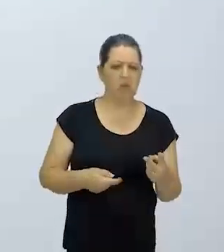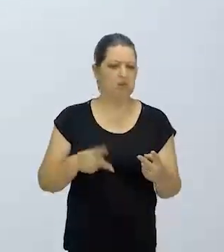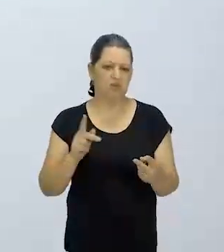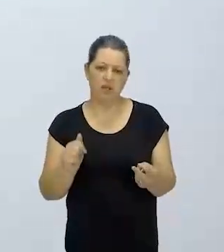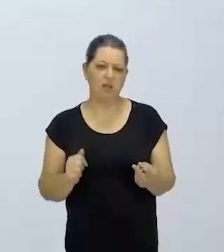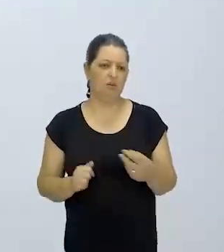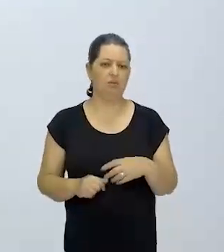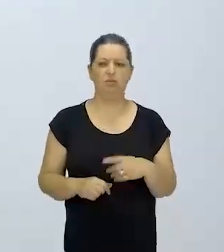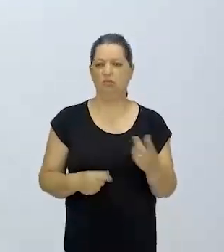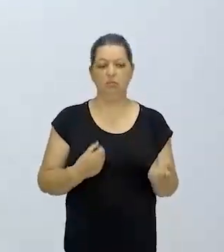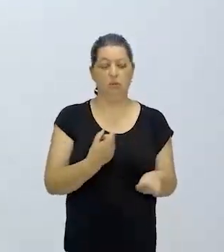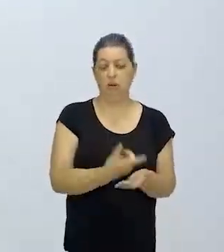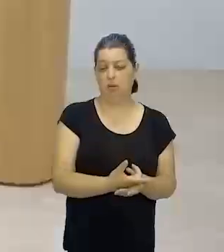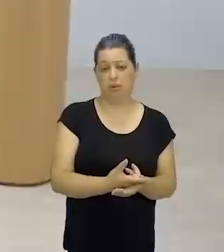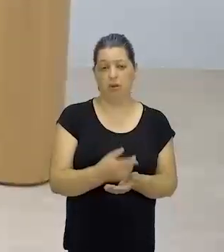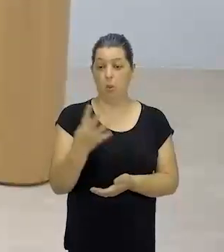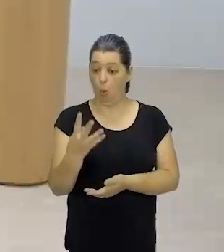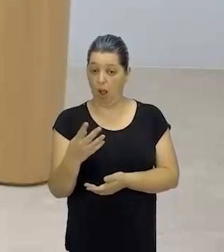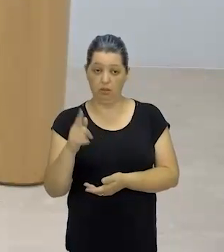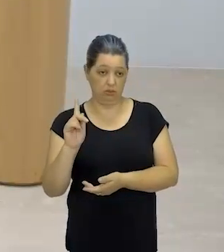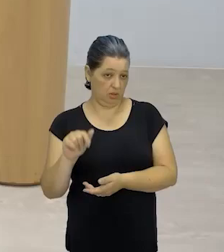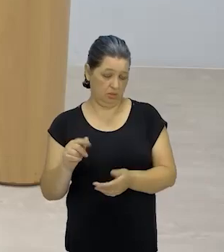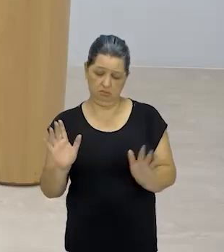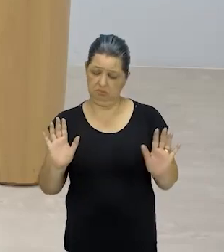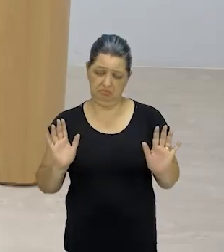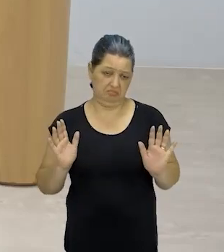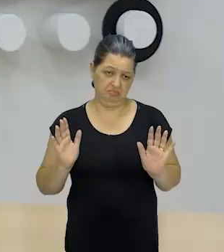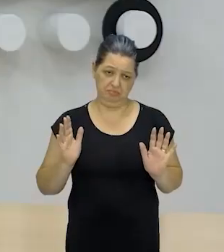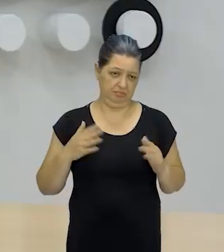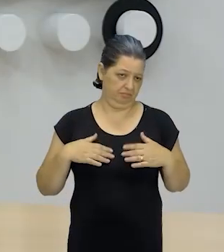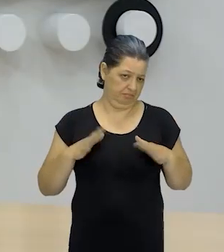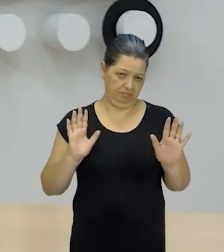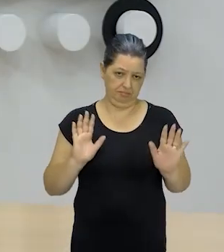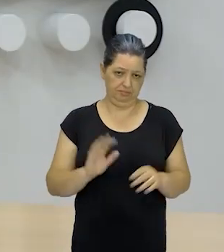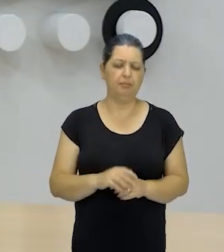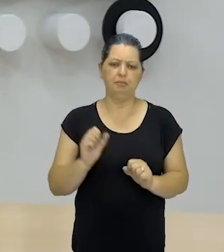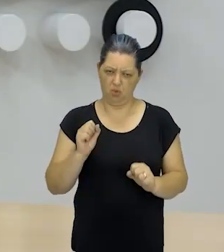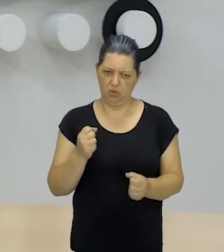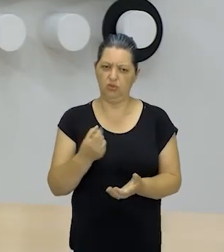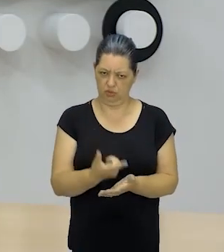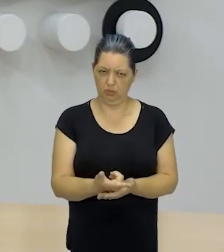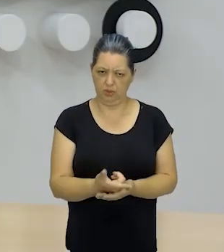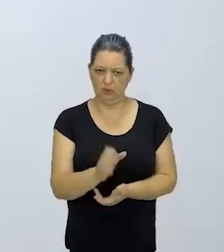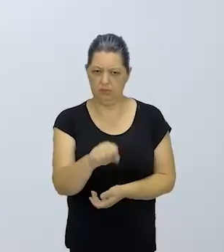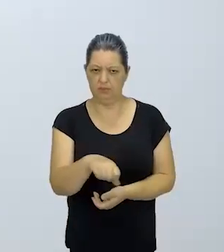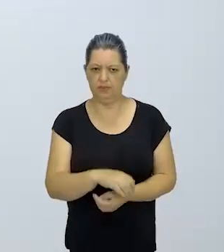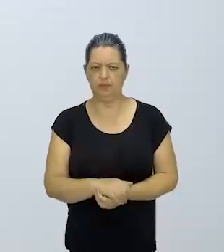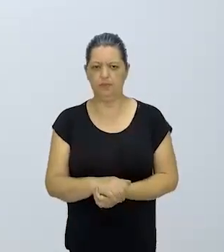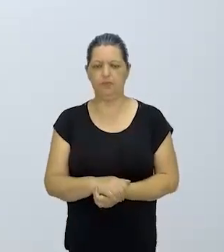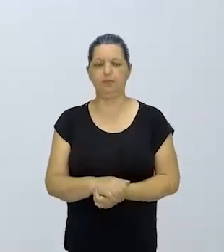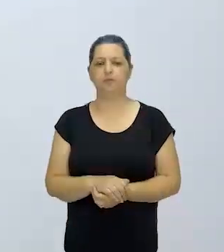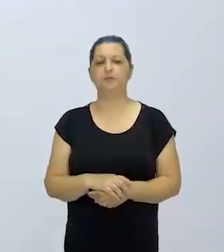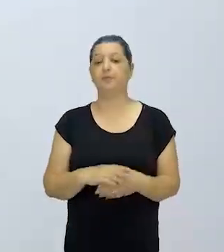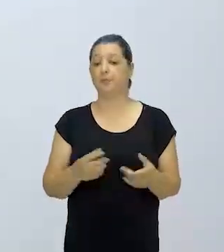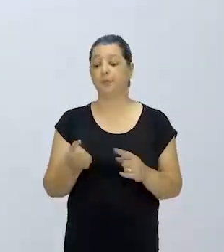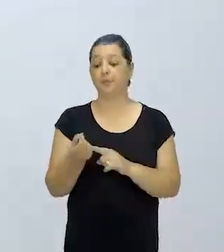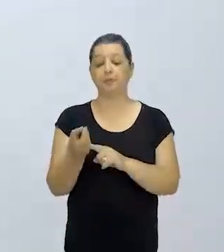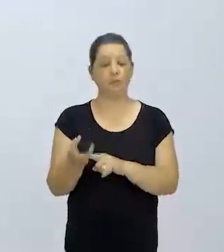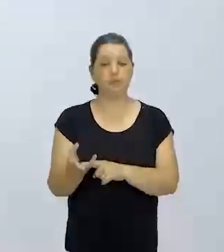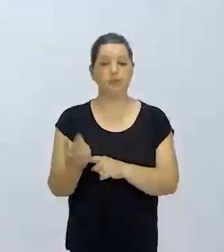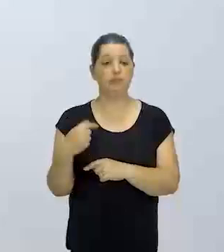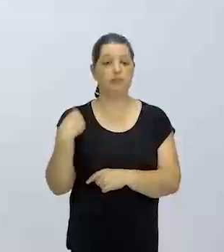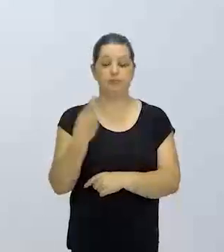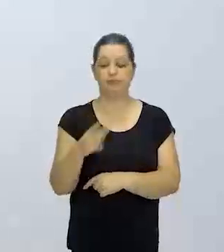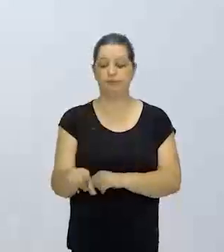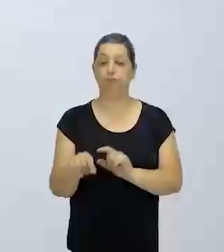Inês quiser ir lá comprar 4 quilos, ela vai comprar os 4 quilos, né, professora Inês? Você pode comprar. Opa! Ou seja, a quantidade, a gente que